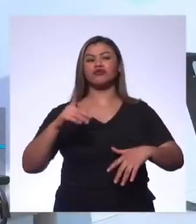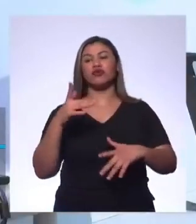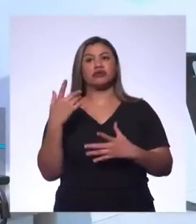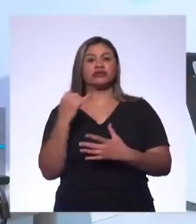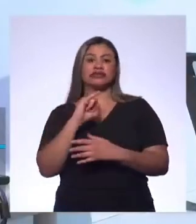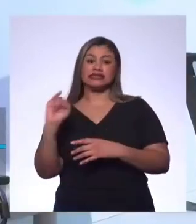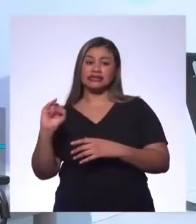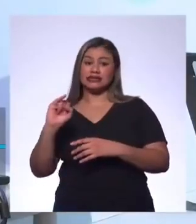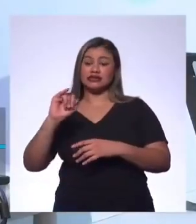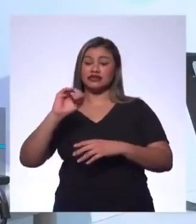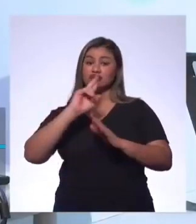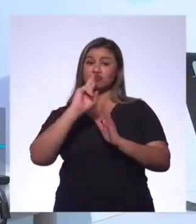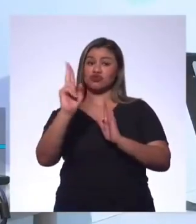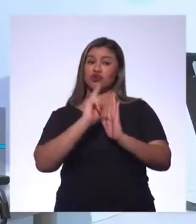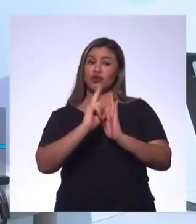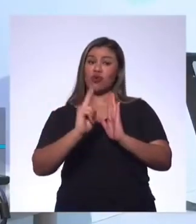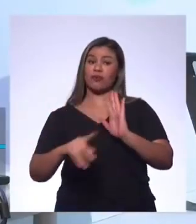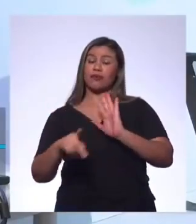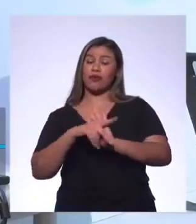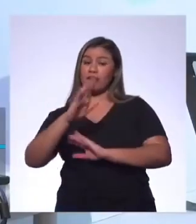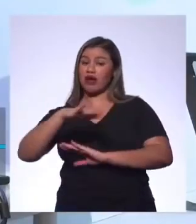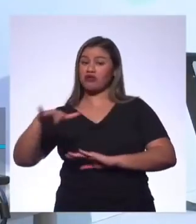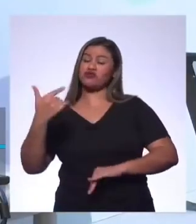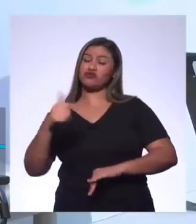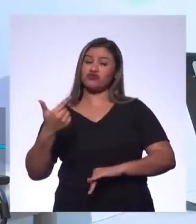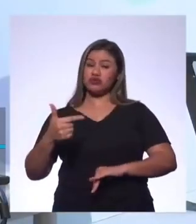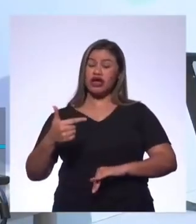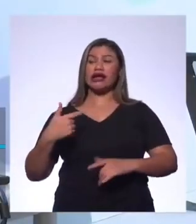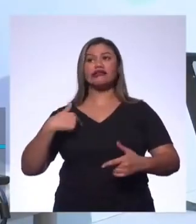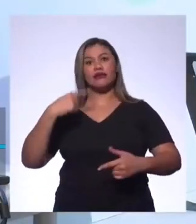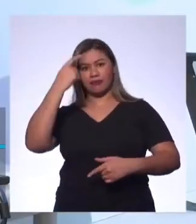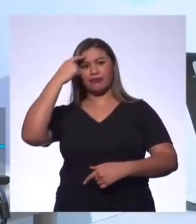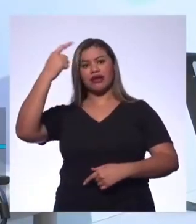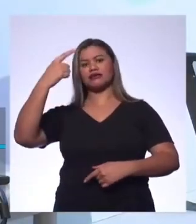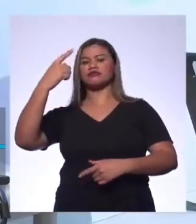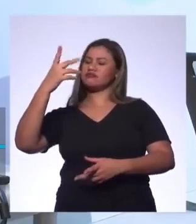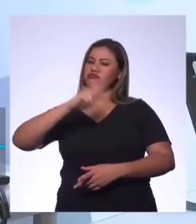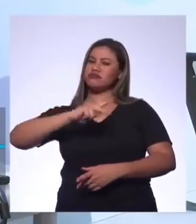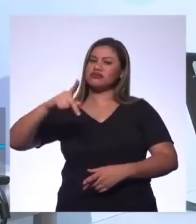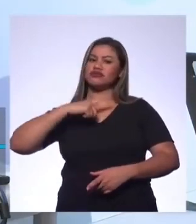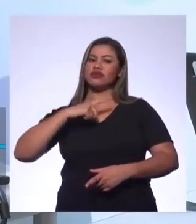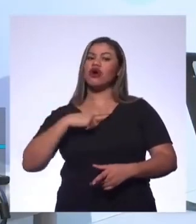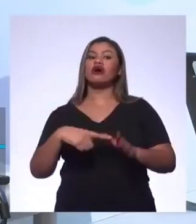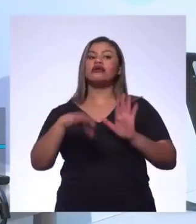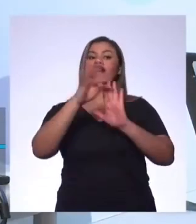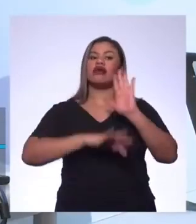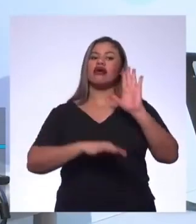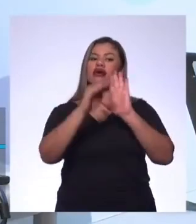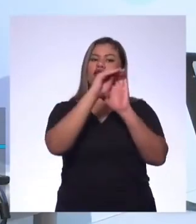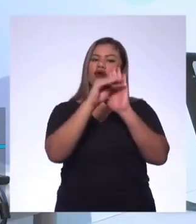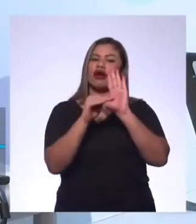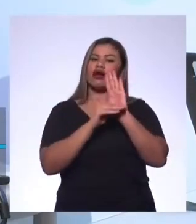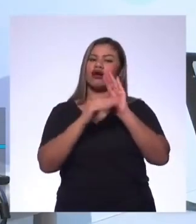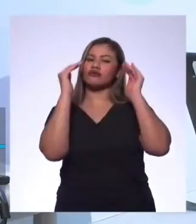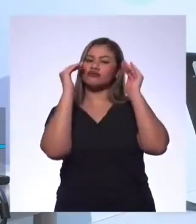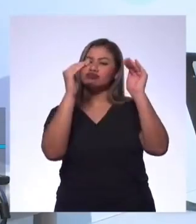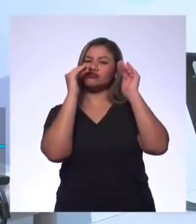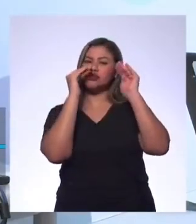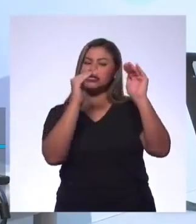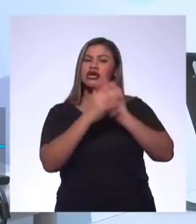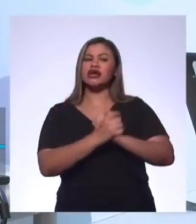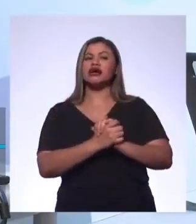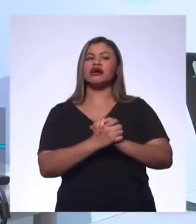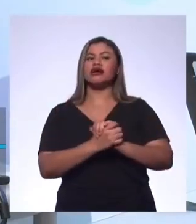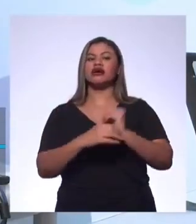eu julgo ser interações de professores, tá bom? Textos que trazem regras a serem seguidas, códigos normativos,